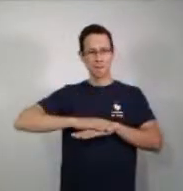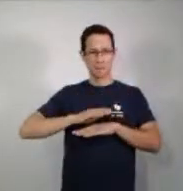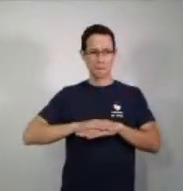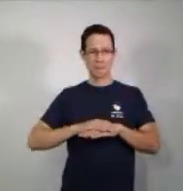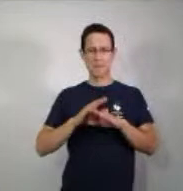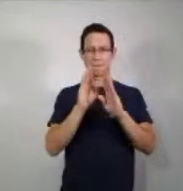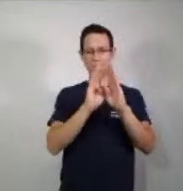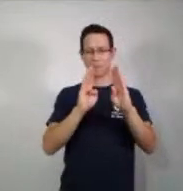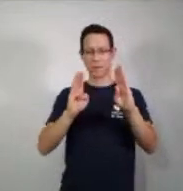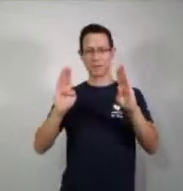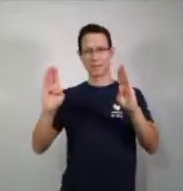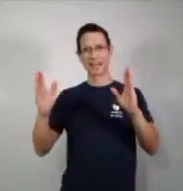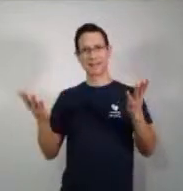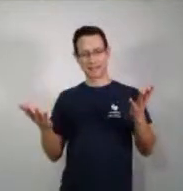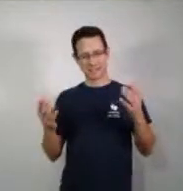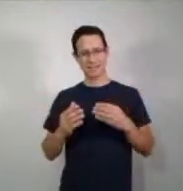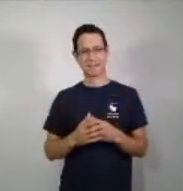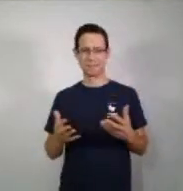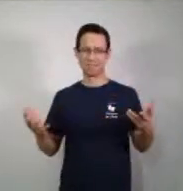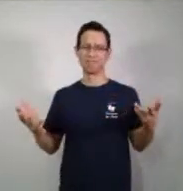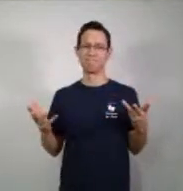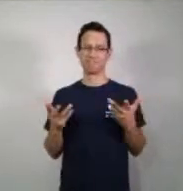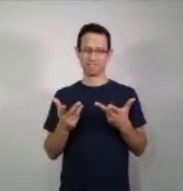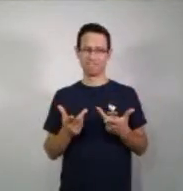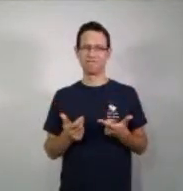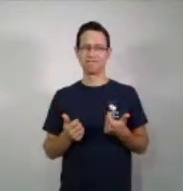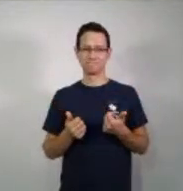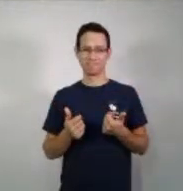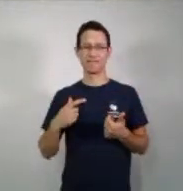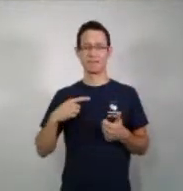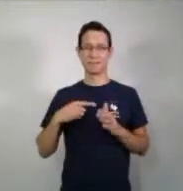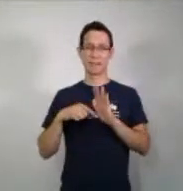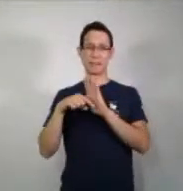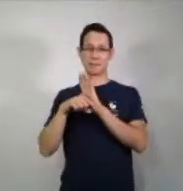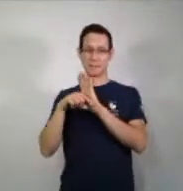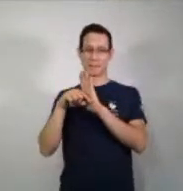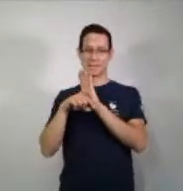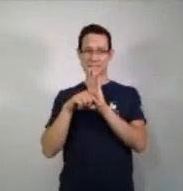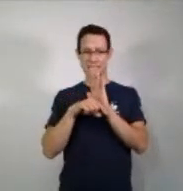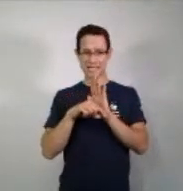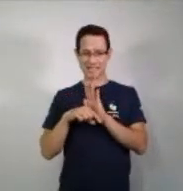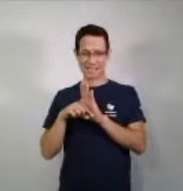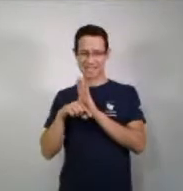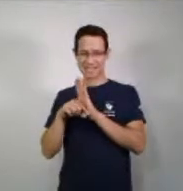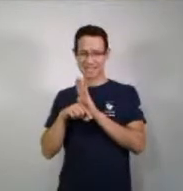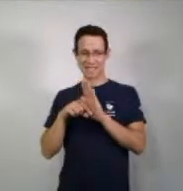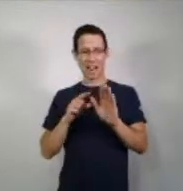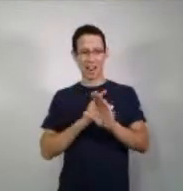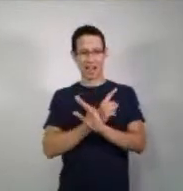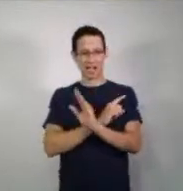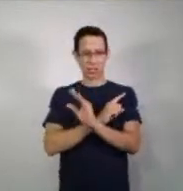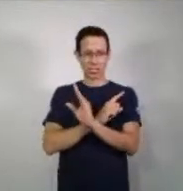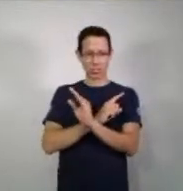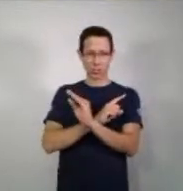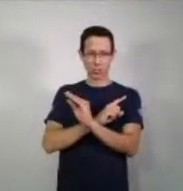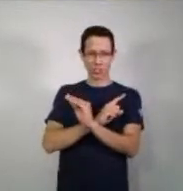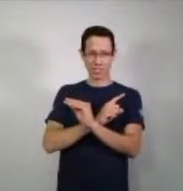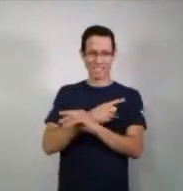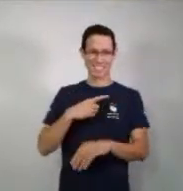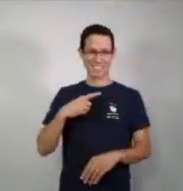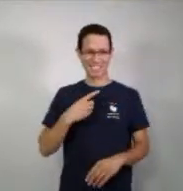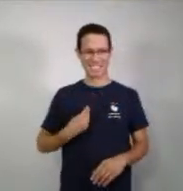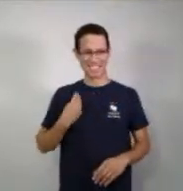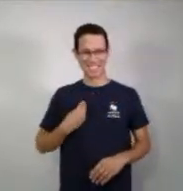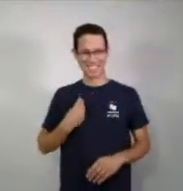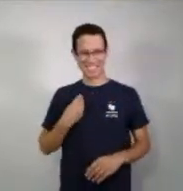Uhum. É, a gente, assim, todas as pesquisas que eu... Quem está se mexendo aqui é meu cachorro, tá? Não é fantasma, não. É meu cachorro que